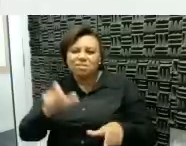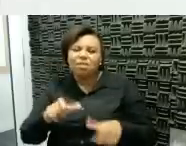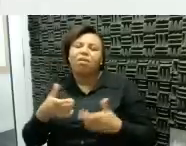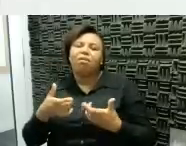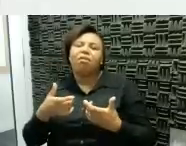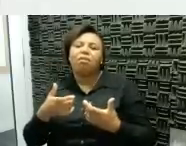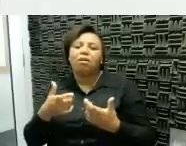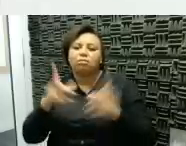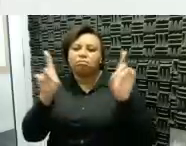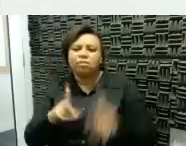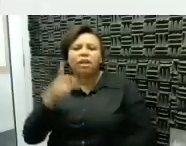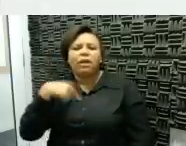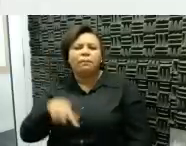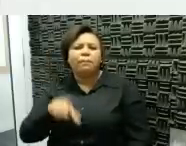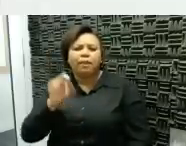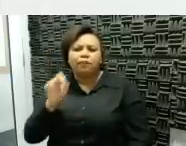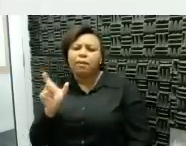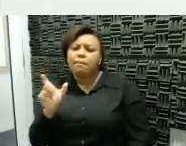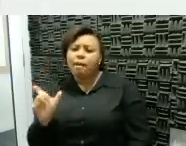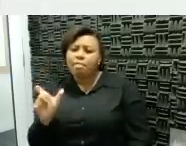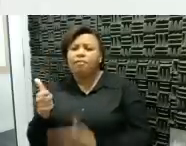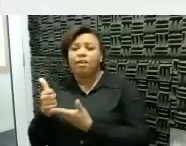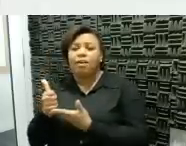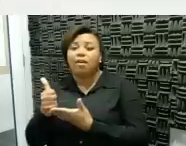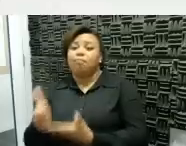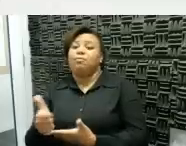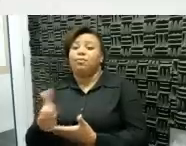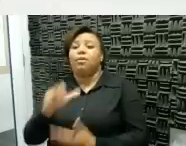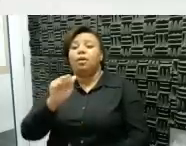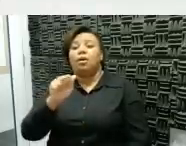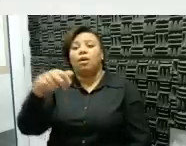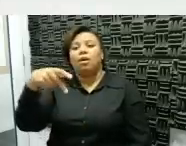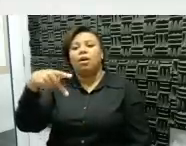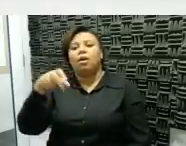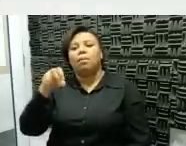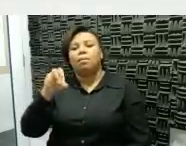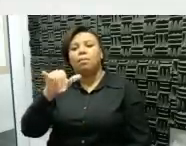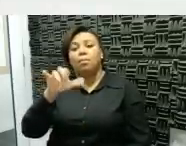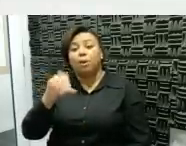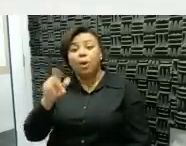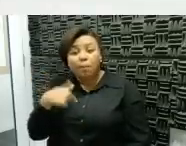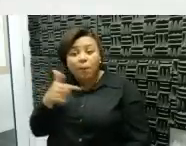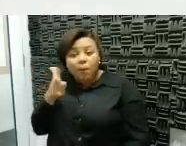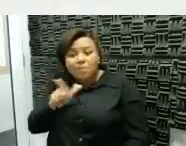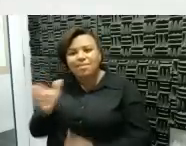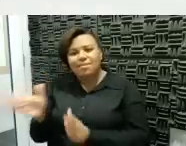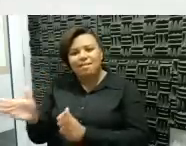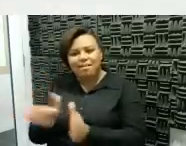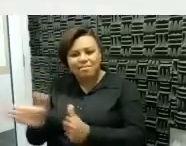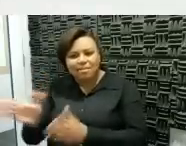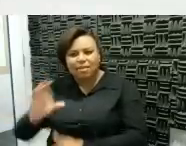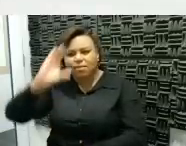palavra apoio ou seja para eu ter acesso à cidadania e eu tô aqui sublinhando a palavra